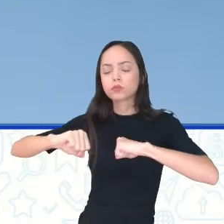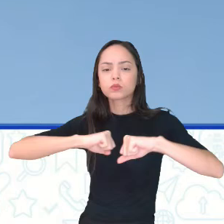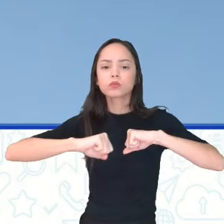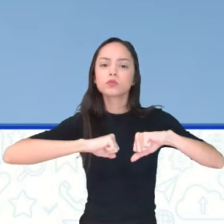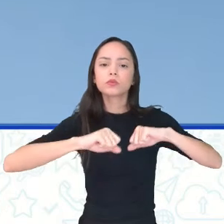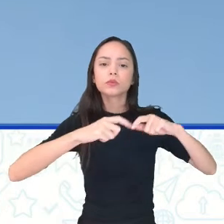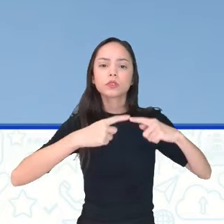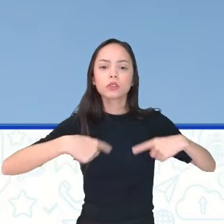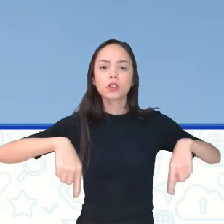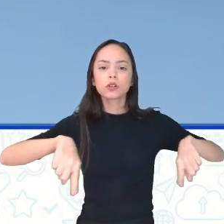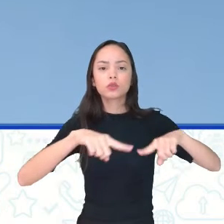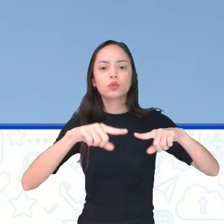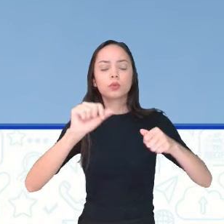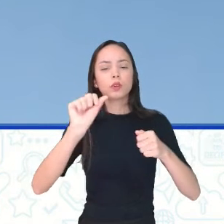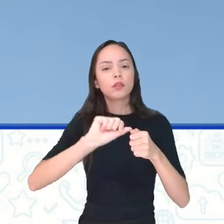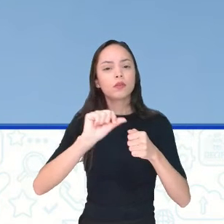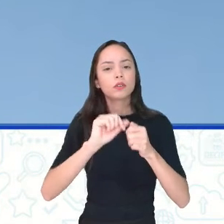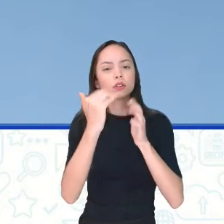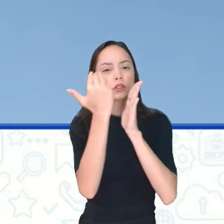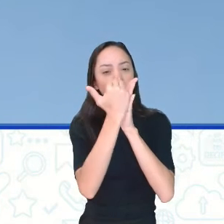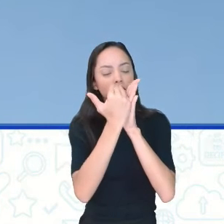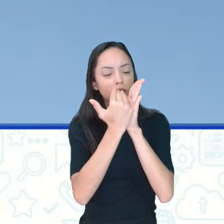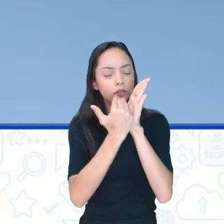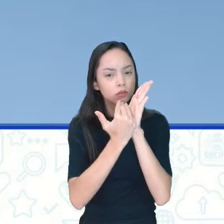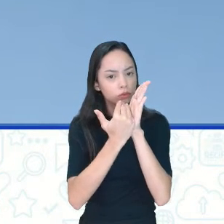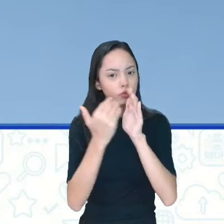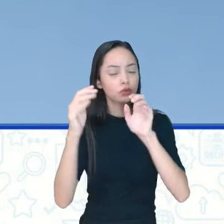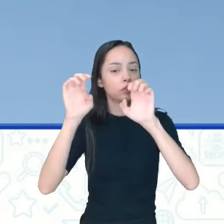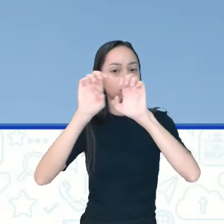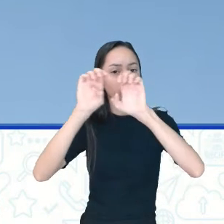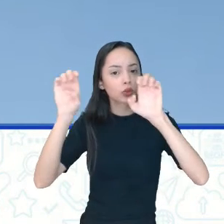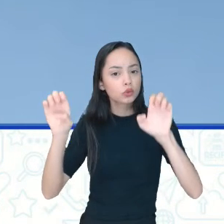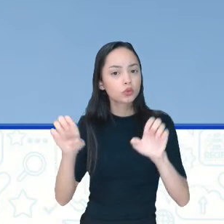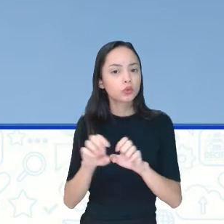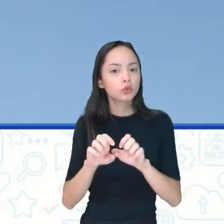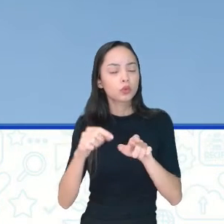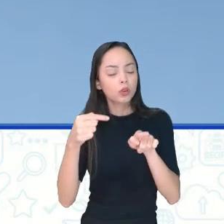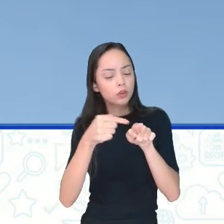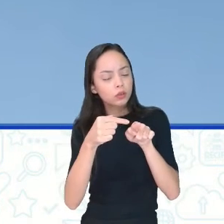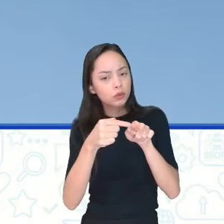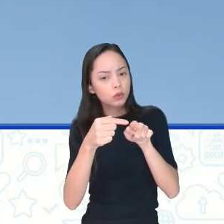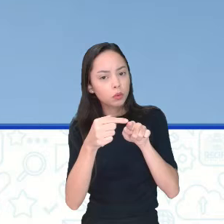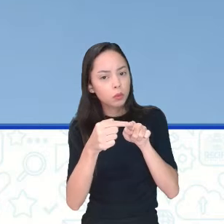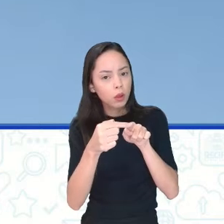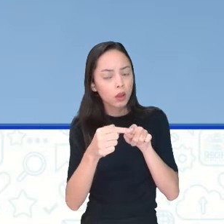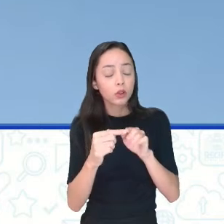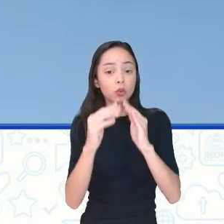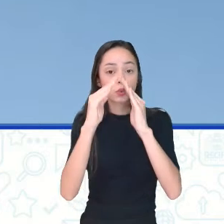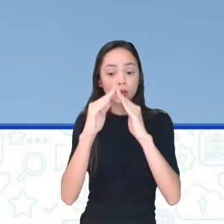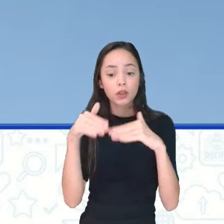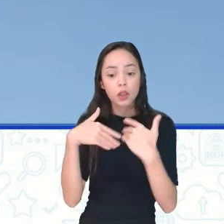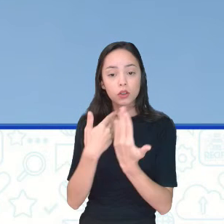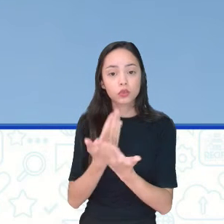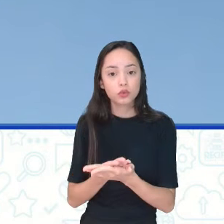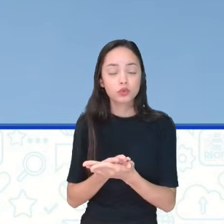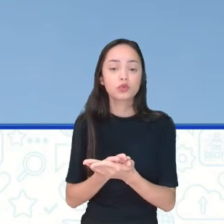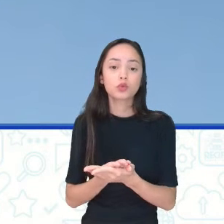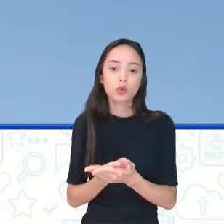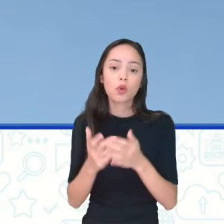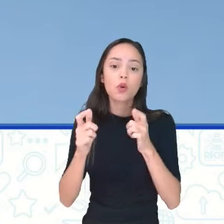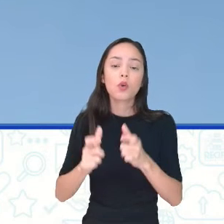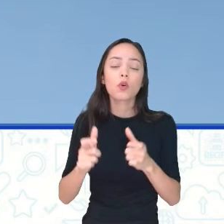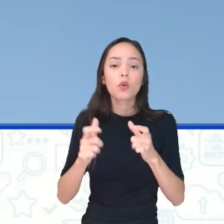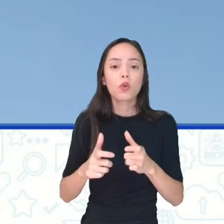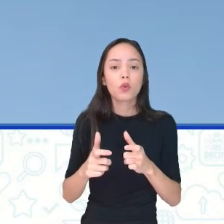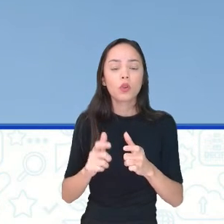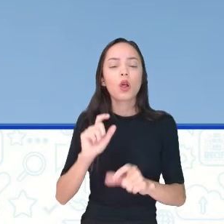né, e fazer uma lista da infraestrutura do bairro onde a escola se localiza. Quais